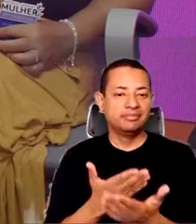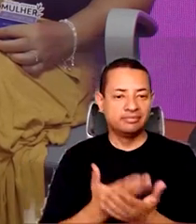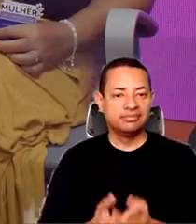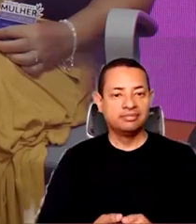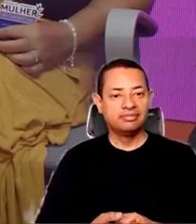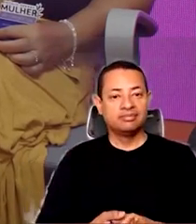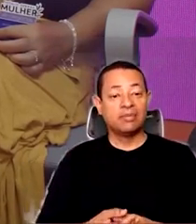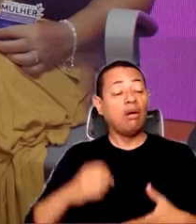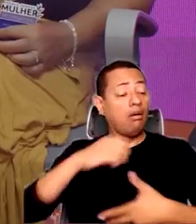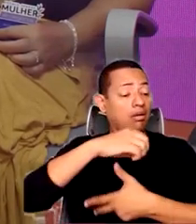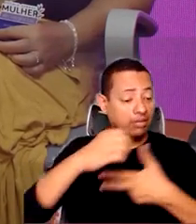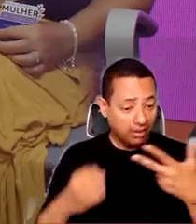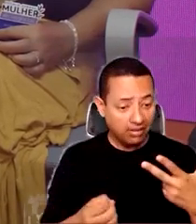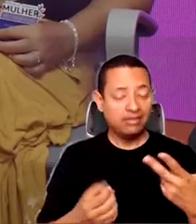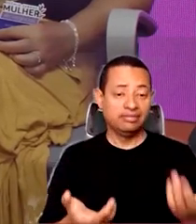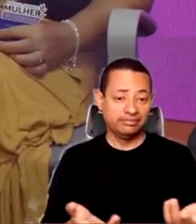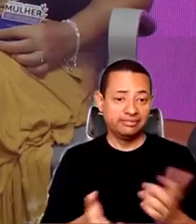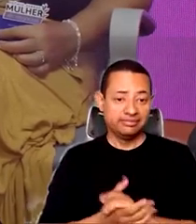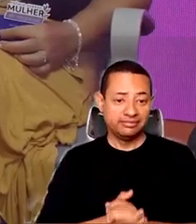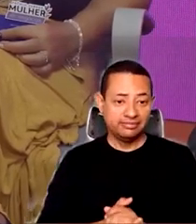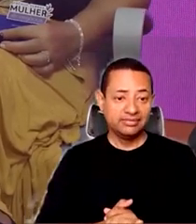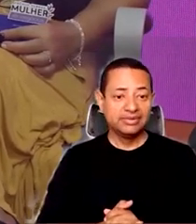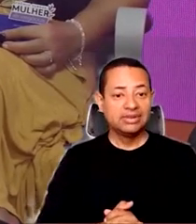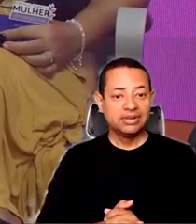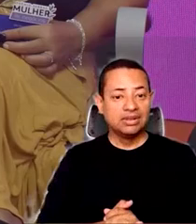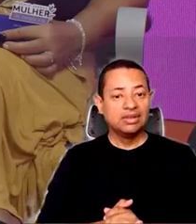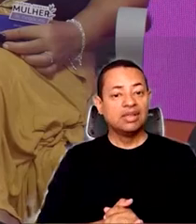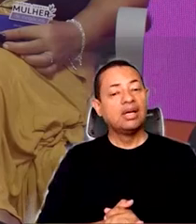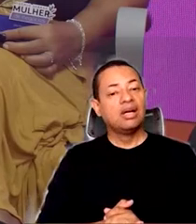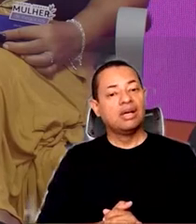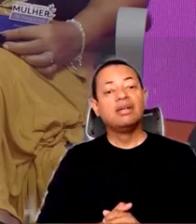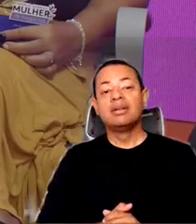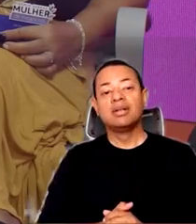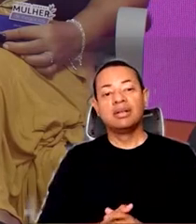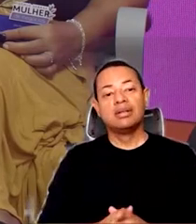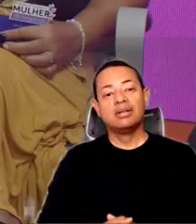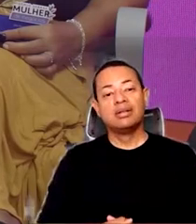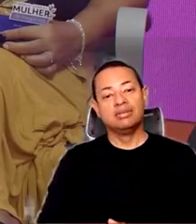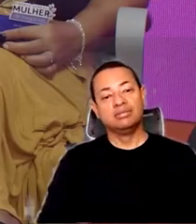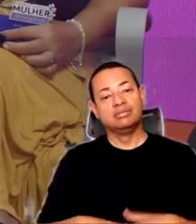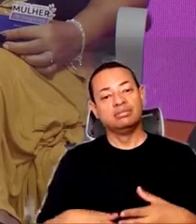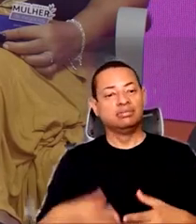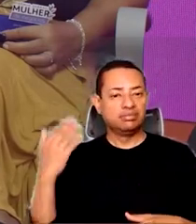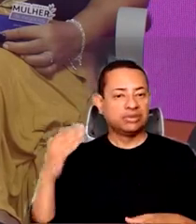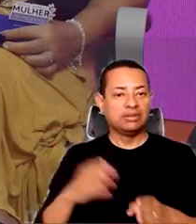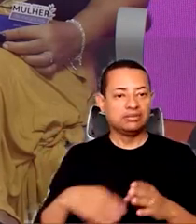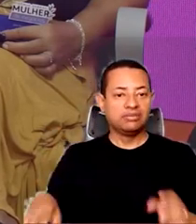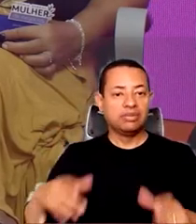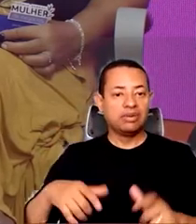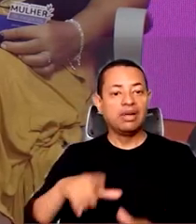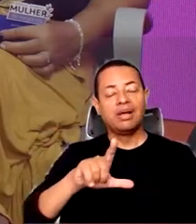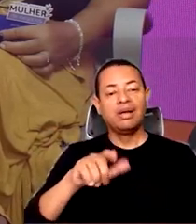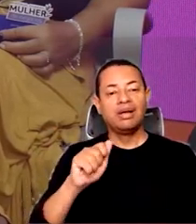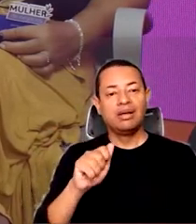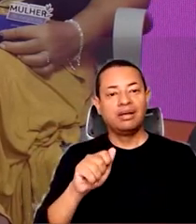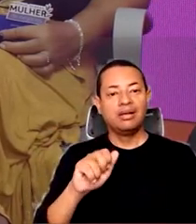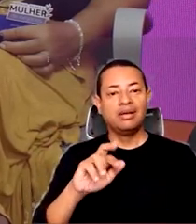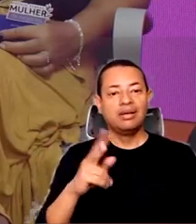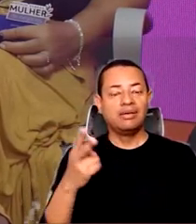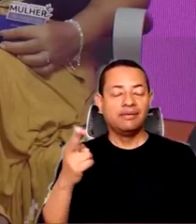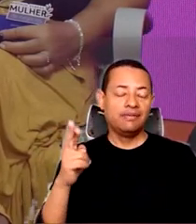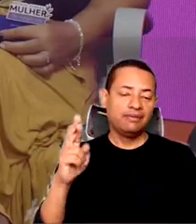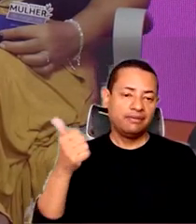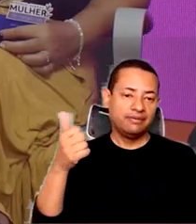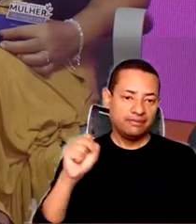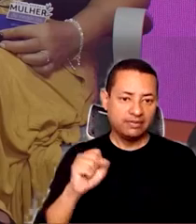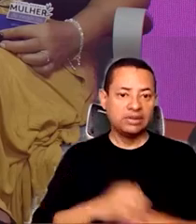falei eu fiz Enem eh durante o tempo que eu estava na lá Lavras né Eu